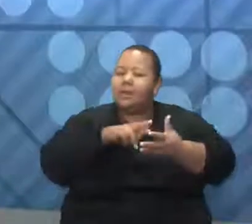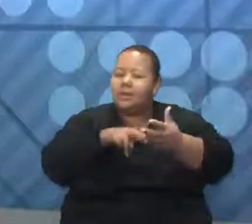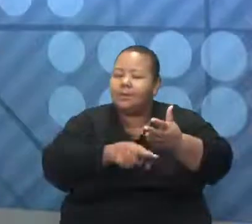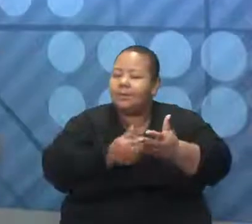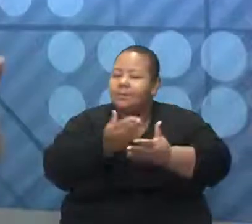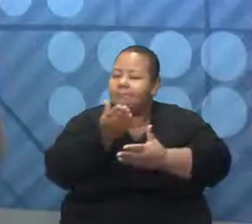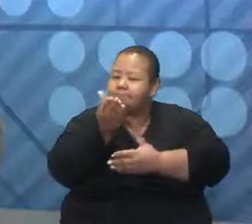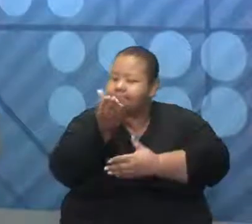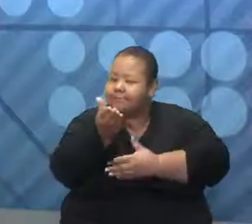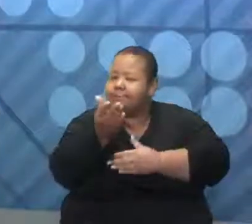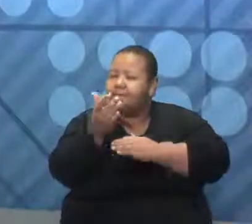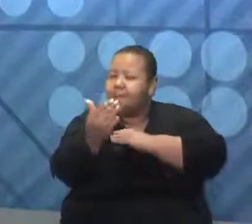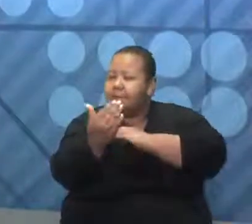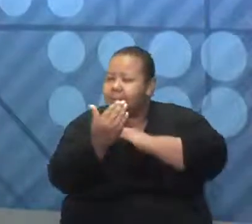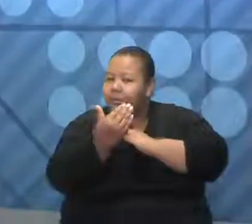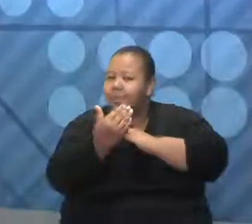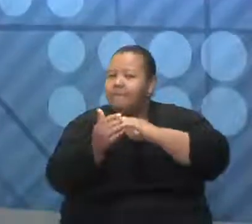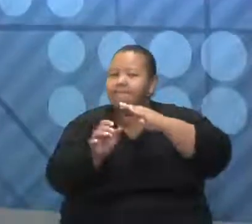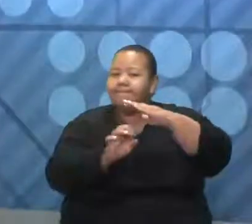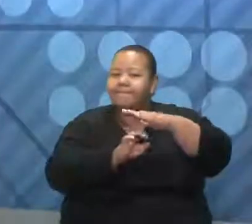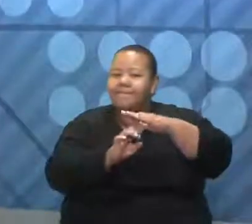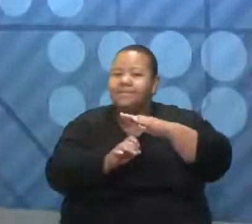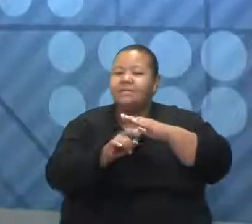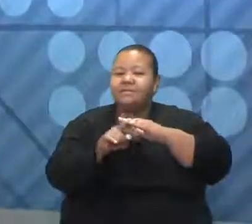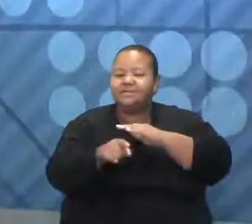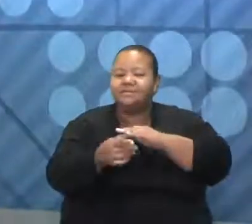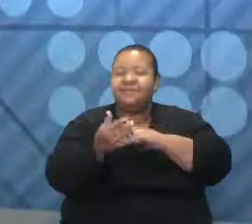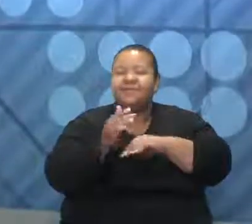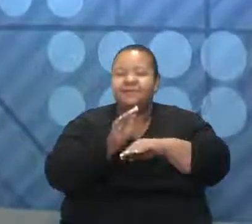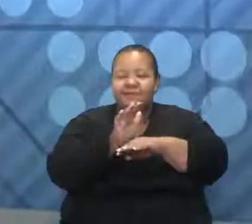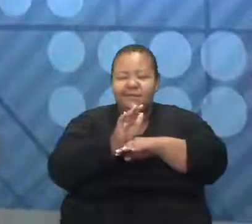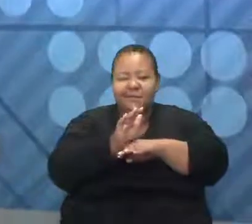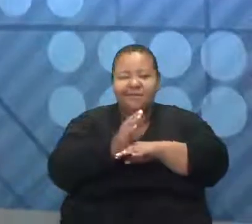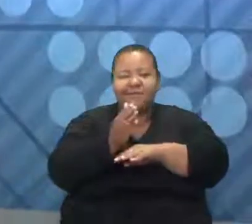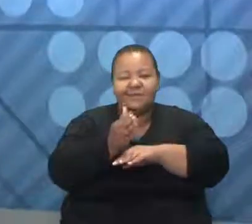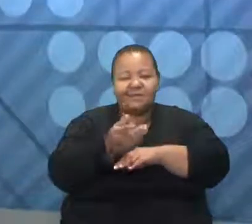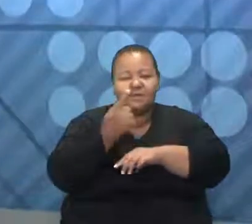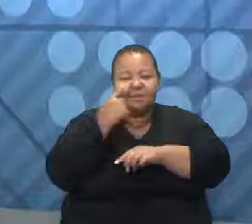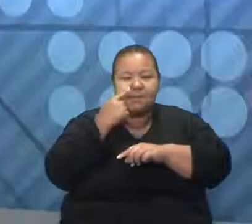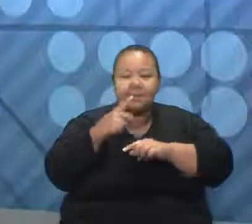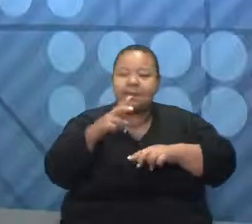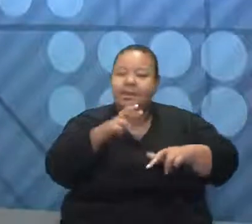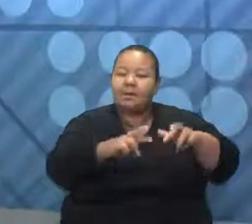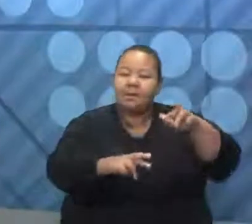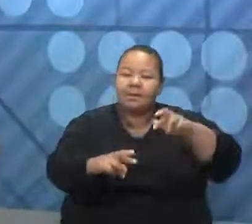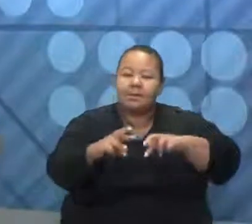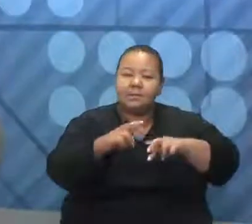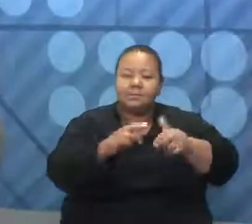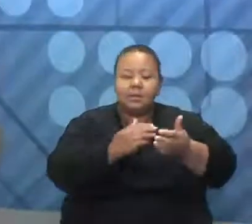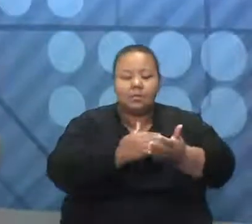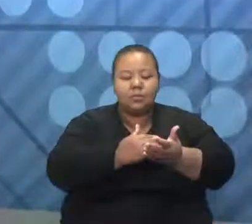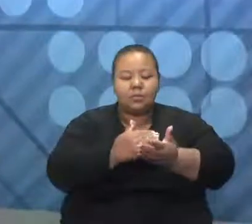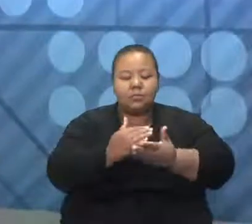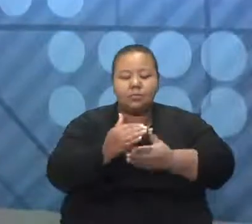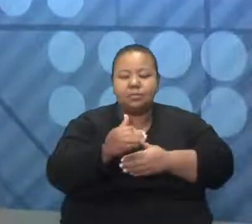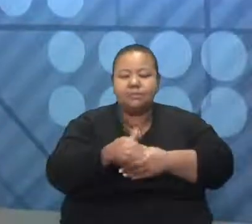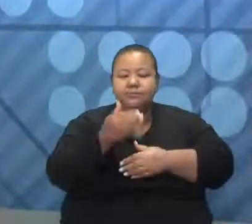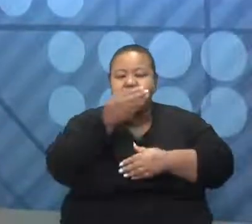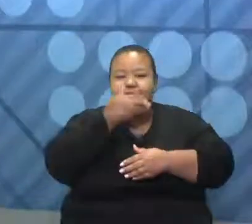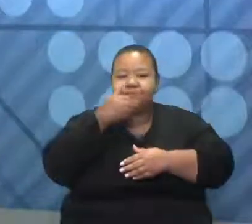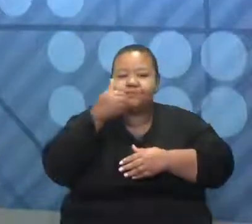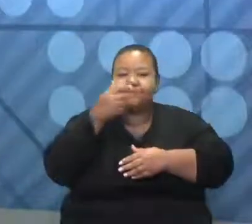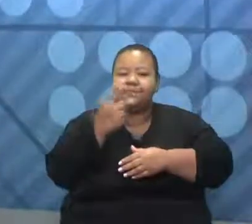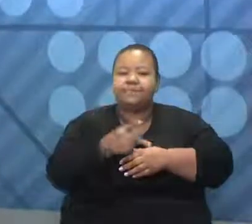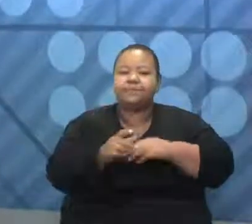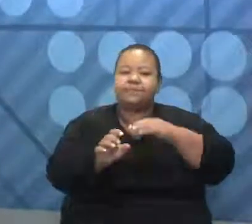ser um consultor da minha empresa e eu vou te auxiliar nessa empreitada para analisar inicialmente qual é o mais adequado